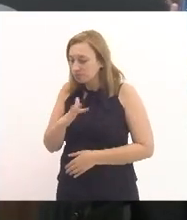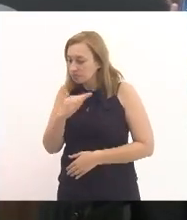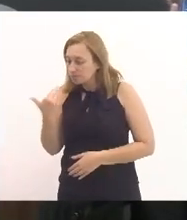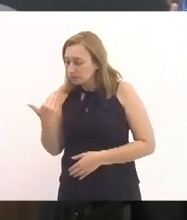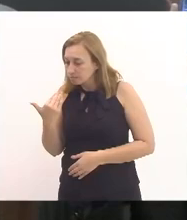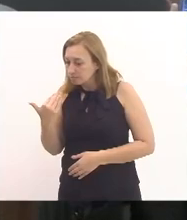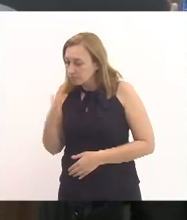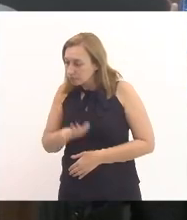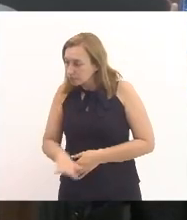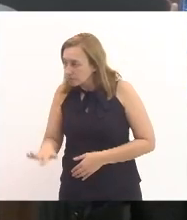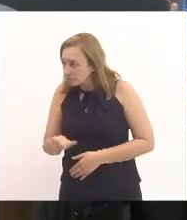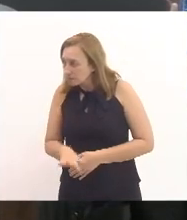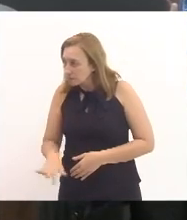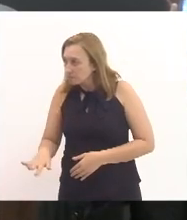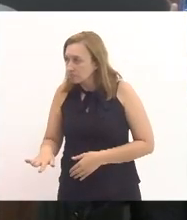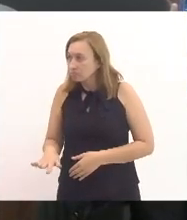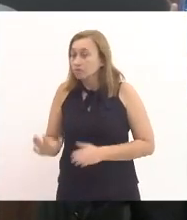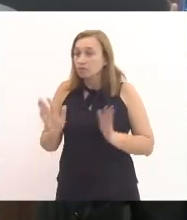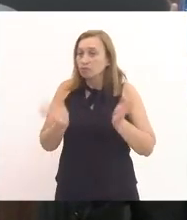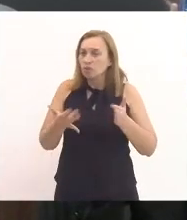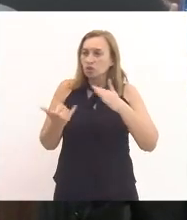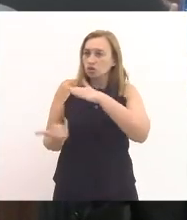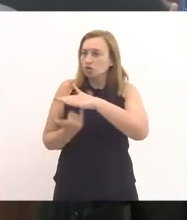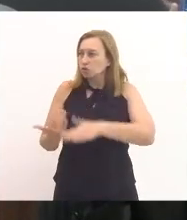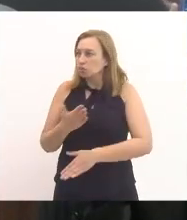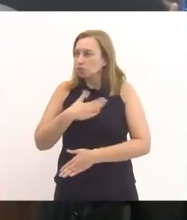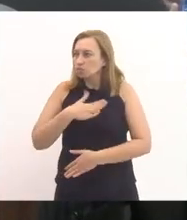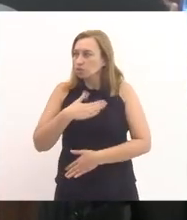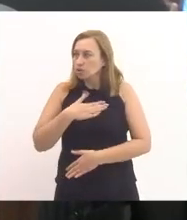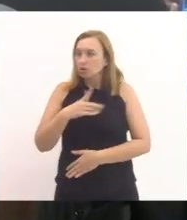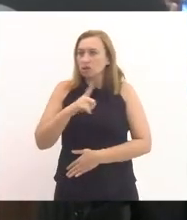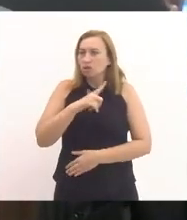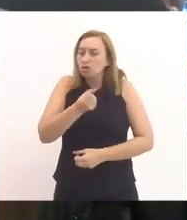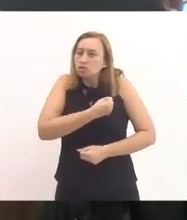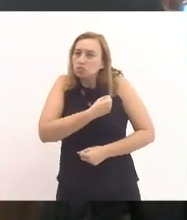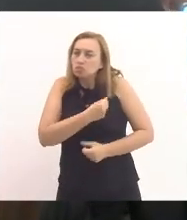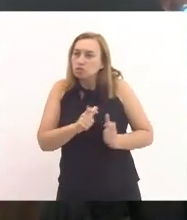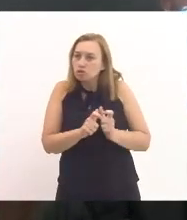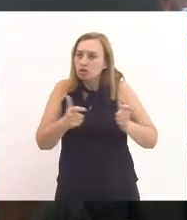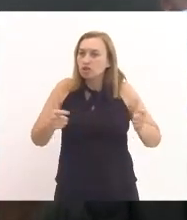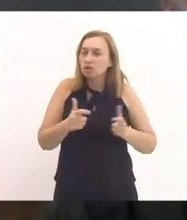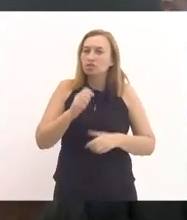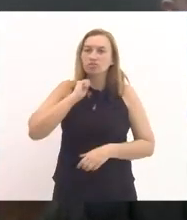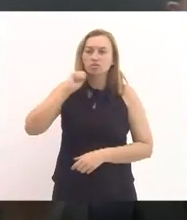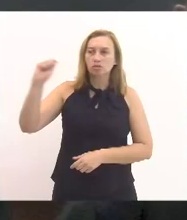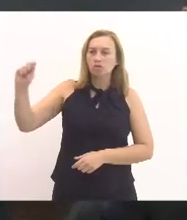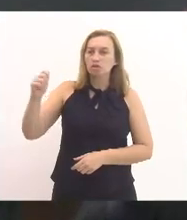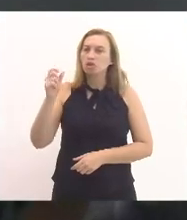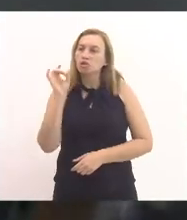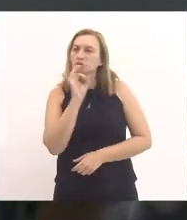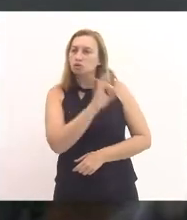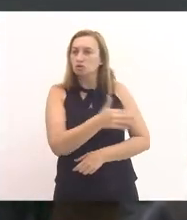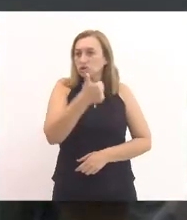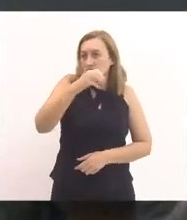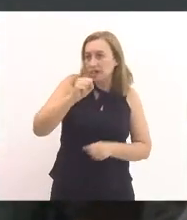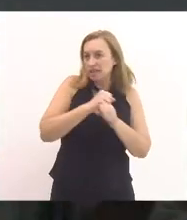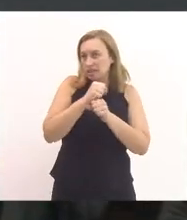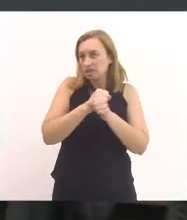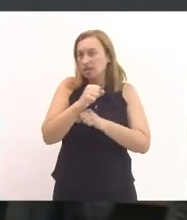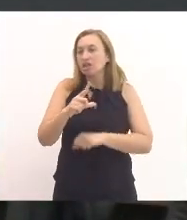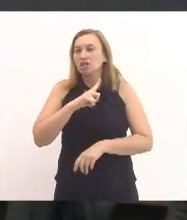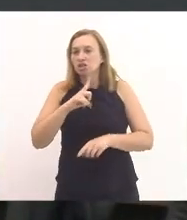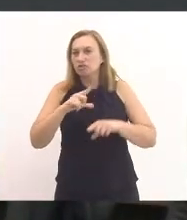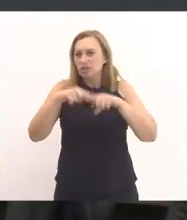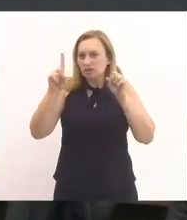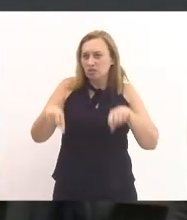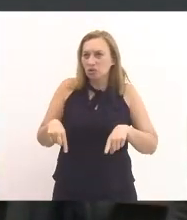naquele hoje eu no meu Instituto Eu tenho um índice altíssimo de suicídio nos últimos dez anos Além disso eu tive